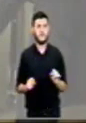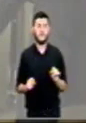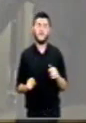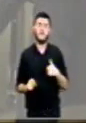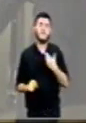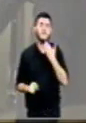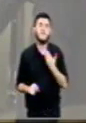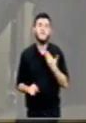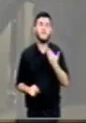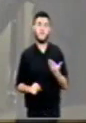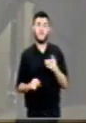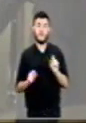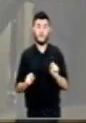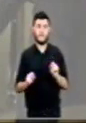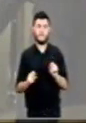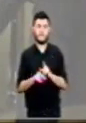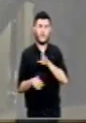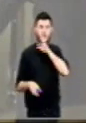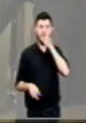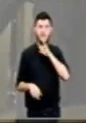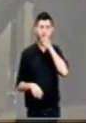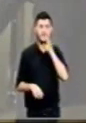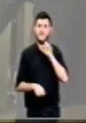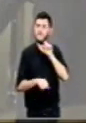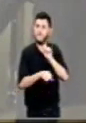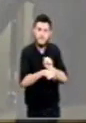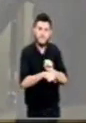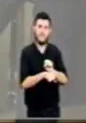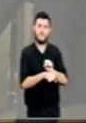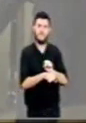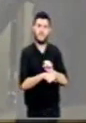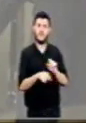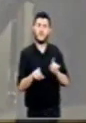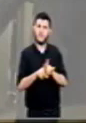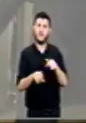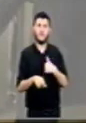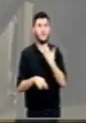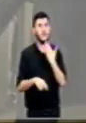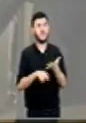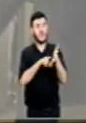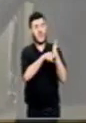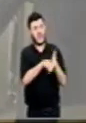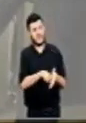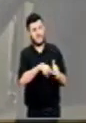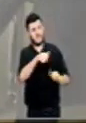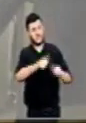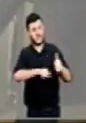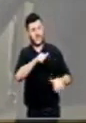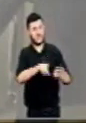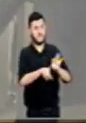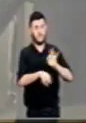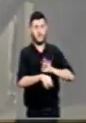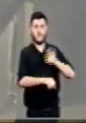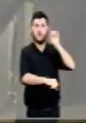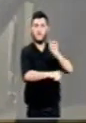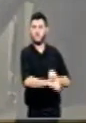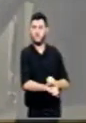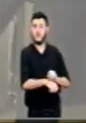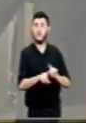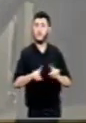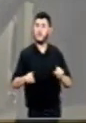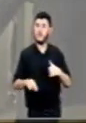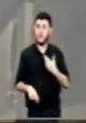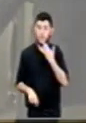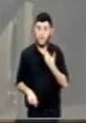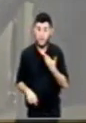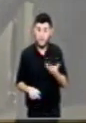basta a esse grave equívoco com justo e necessário trancamento do inquérito policial. E eu faço aqui um apelo a Vossas